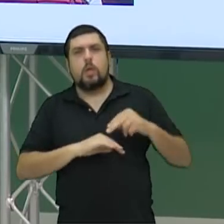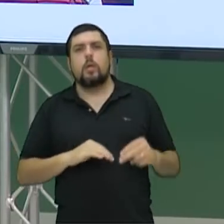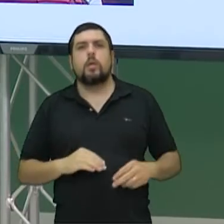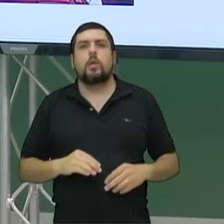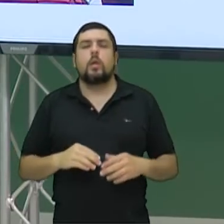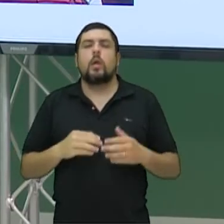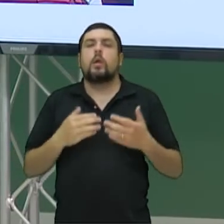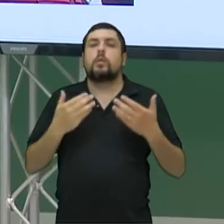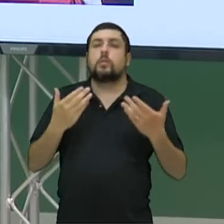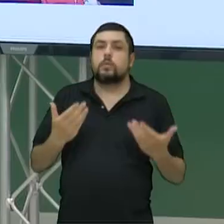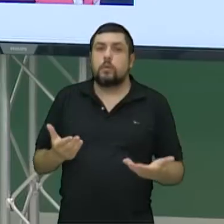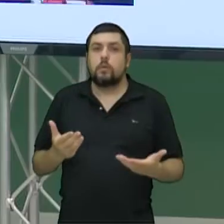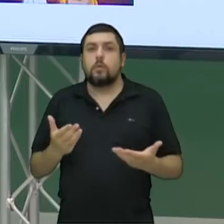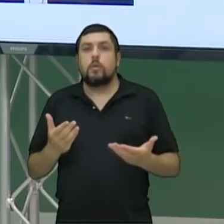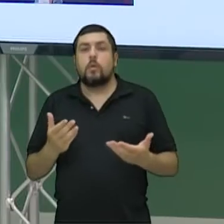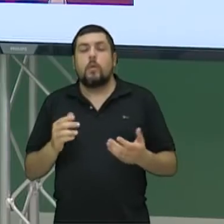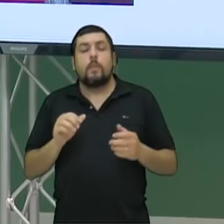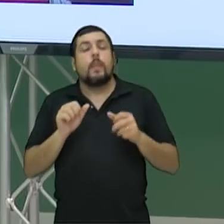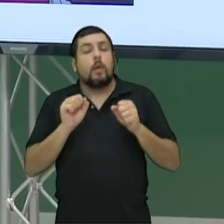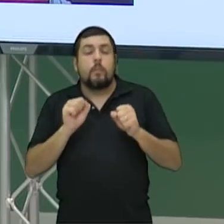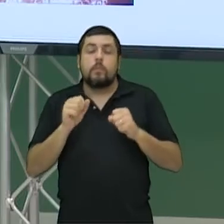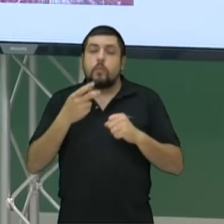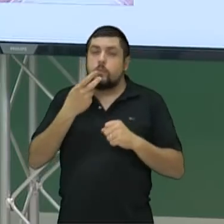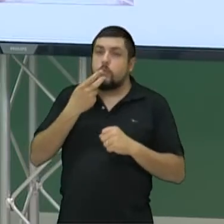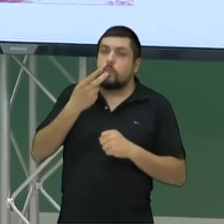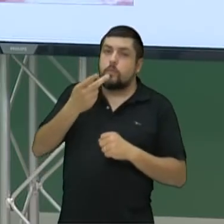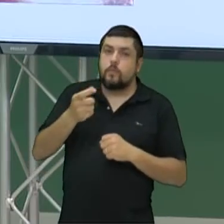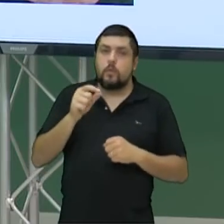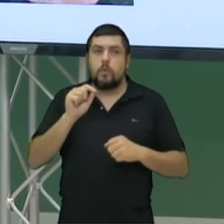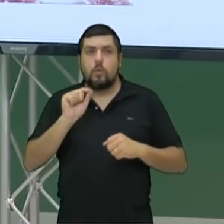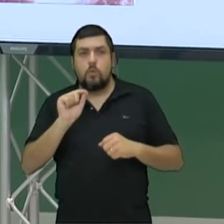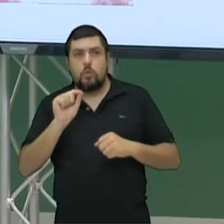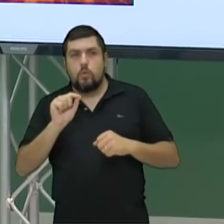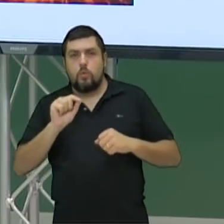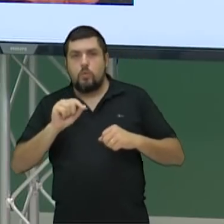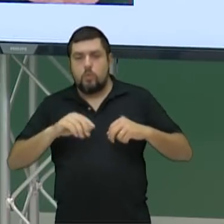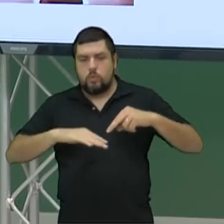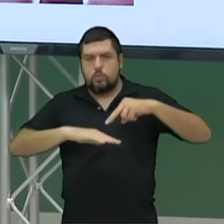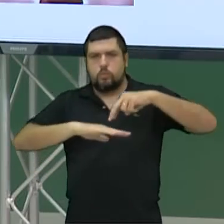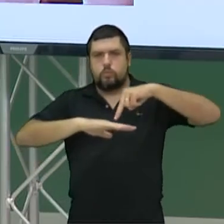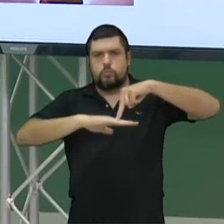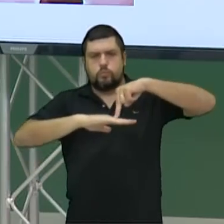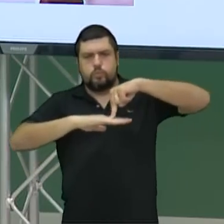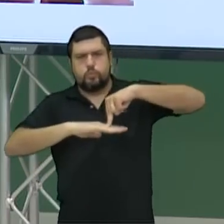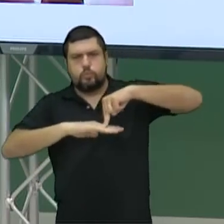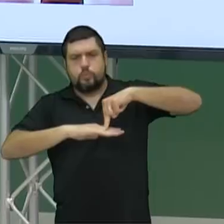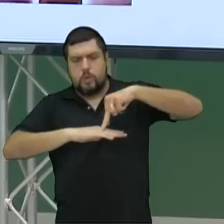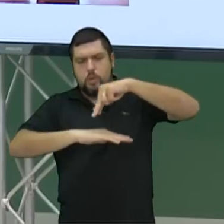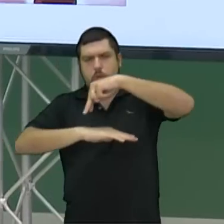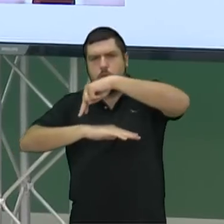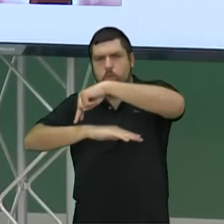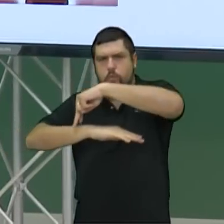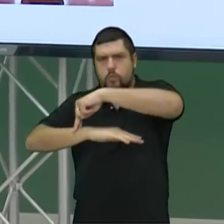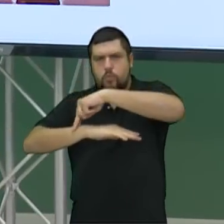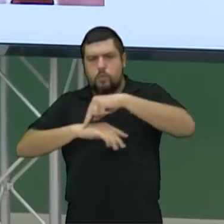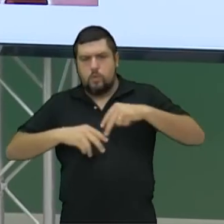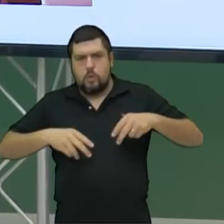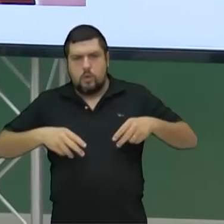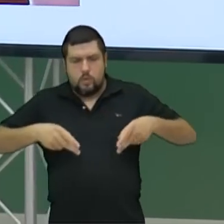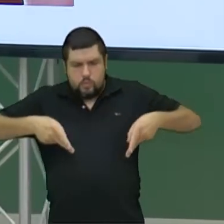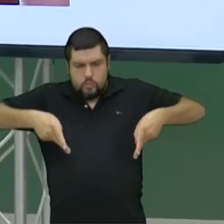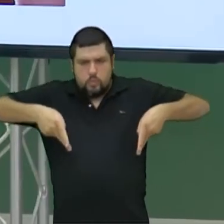Que seria, eu posso dizer inclusive que essa superfície estaria aplicando mais força sobre aqui, né? Mas eu posso dizer que, em geral, certo?